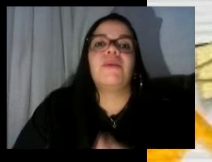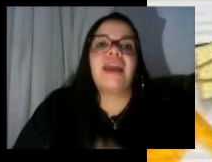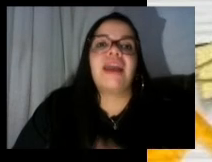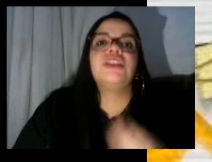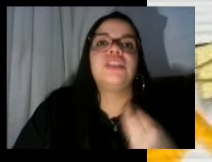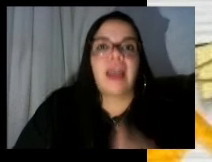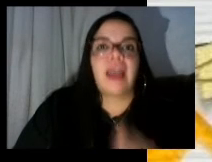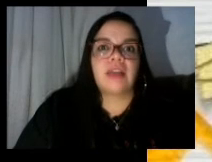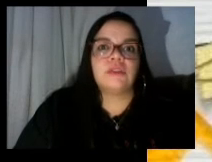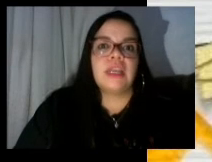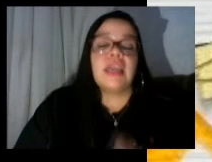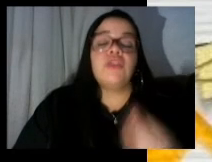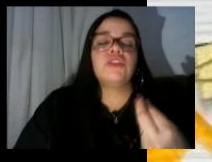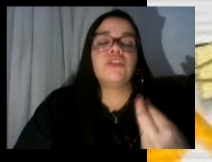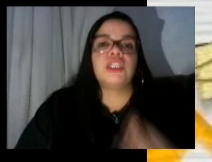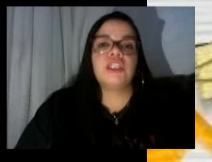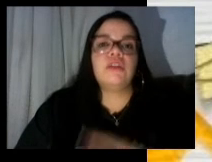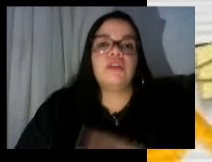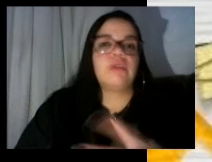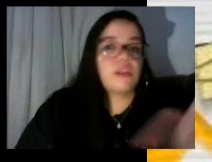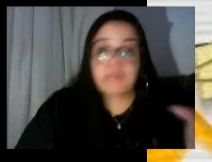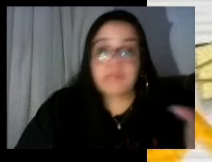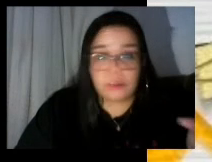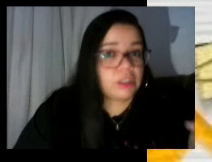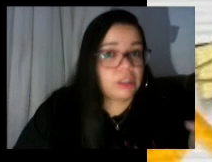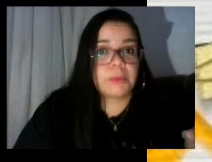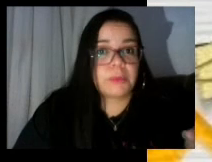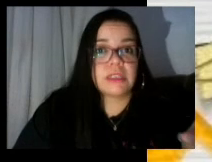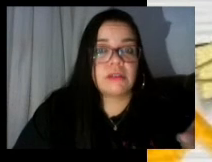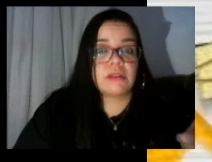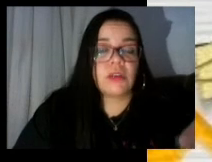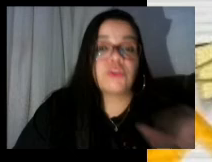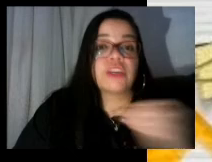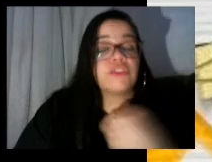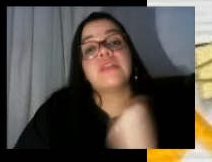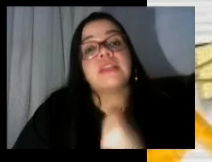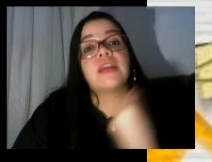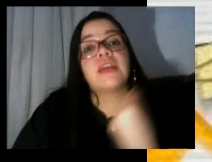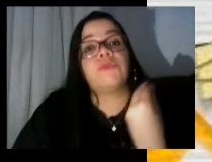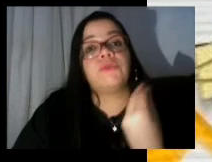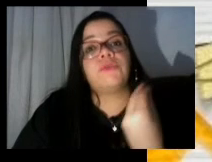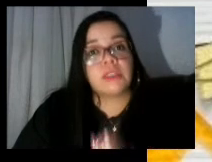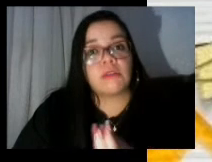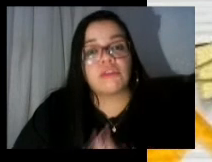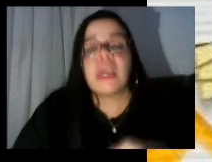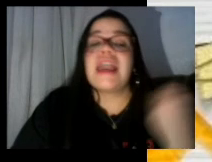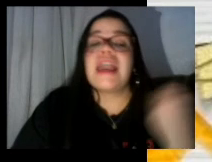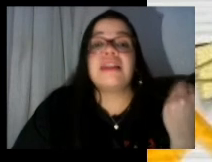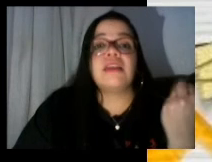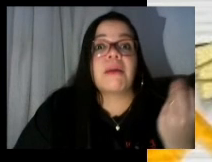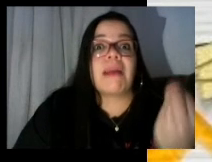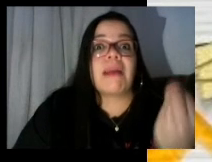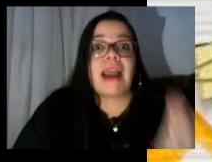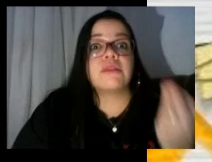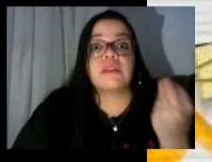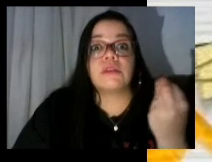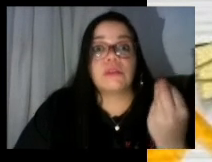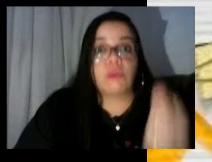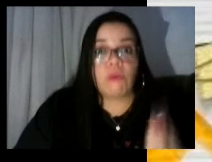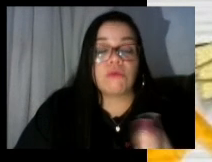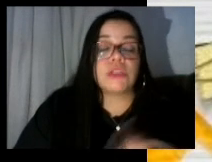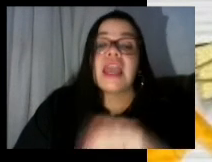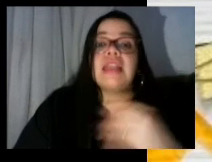eram castigados. E os castigos não era só ficar ali no cantinho pensando, não. Os castigos, eles eram físicos. Eles eram amarrados